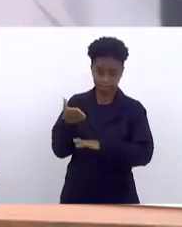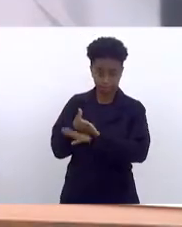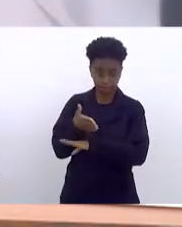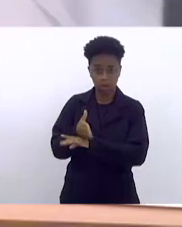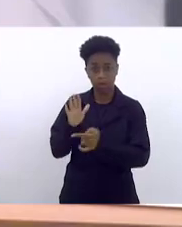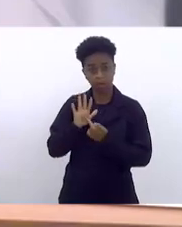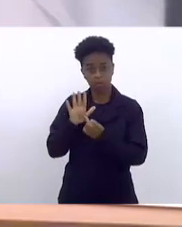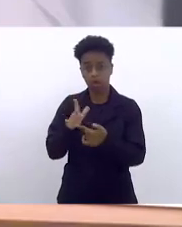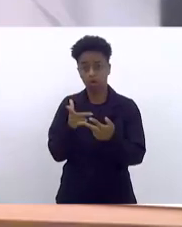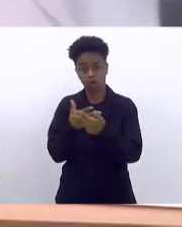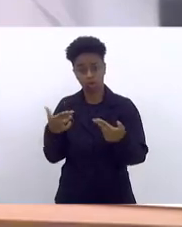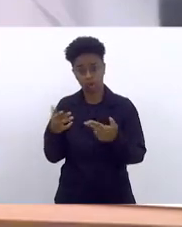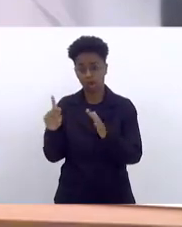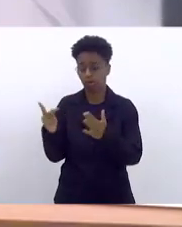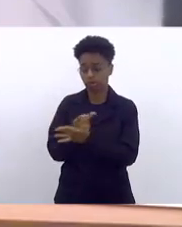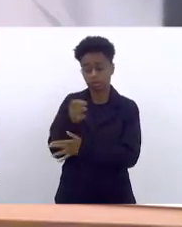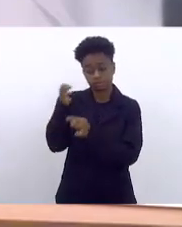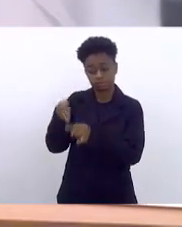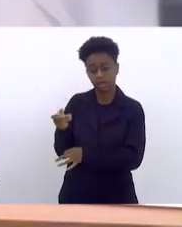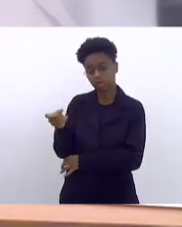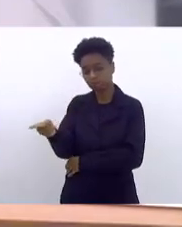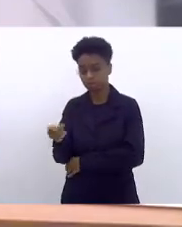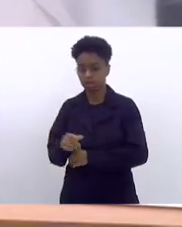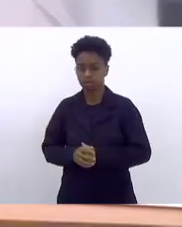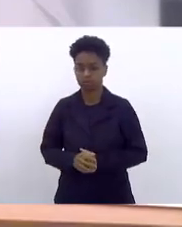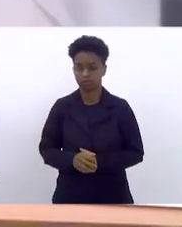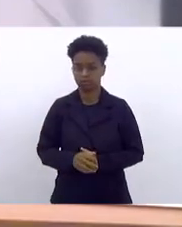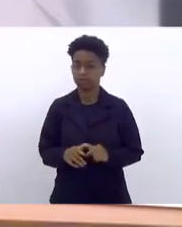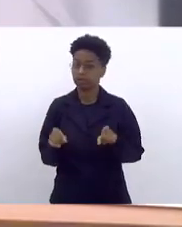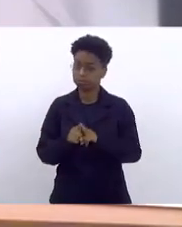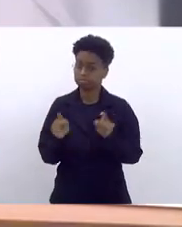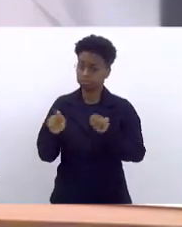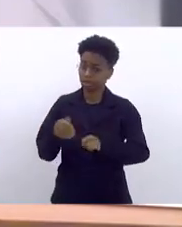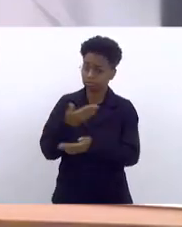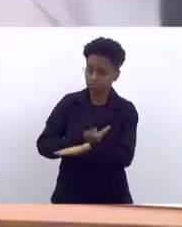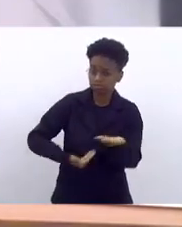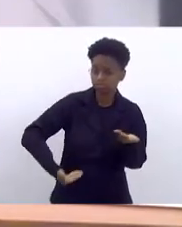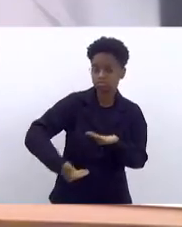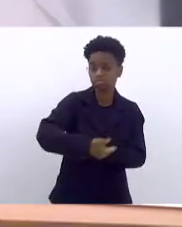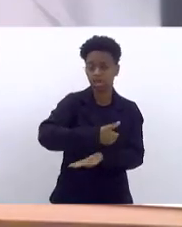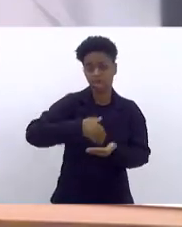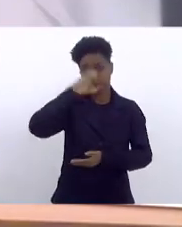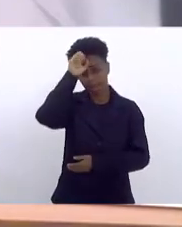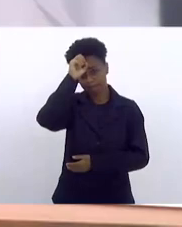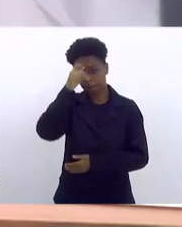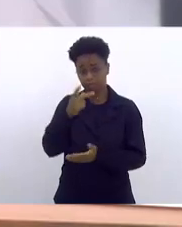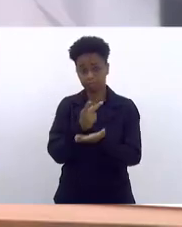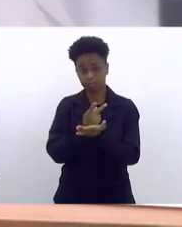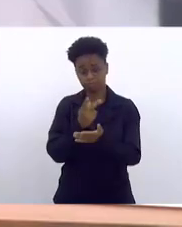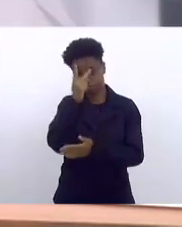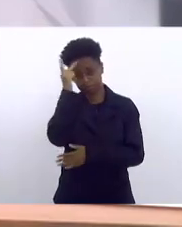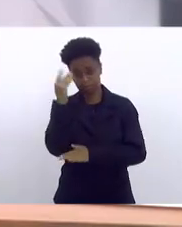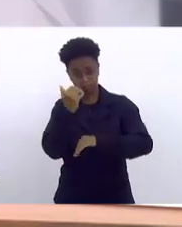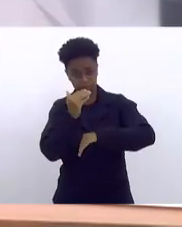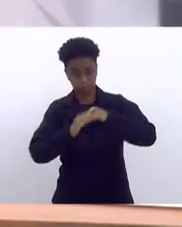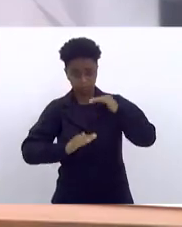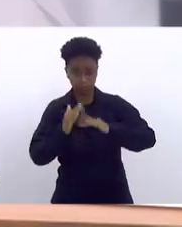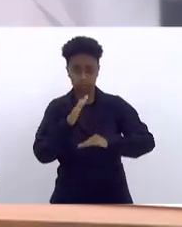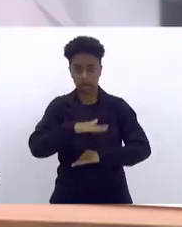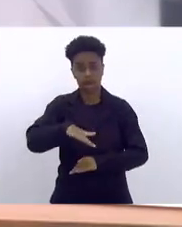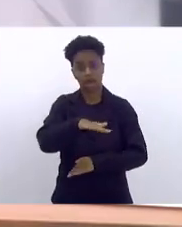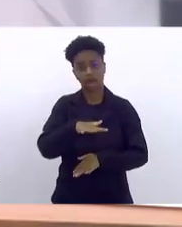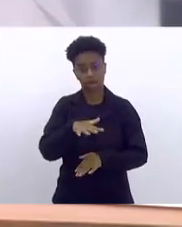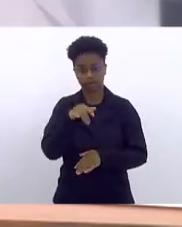as coisas também que tem dado certo lá e também para aprender com os especialistas que aqui estão